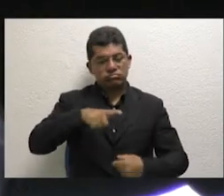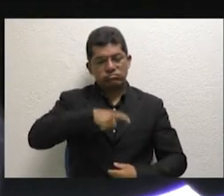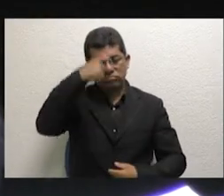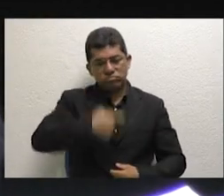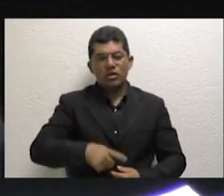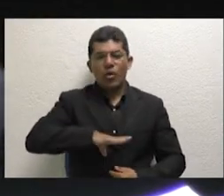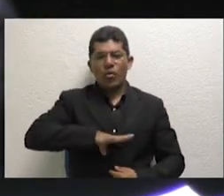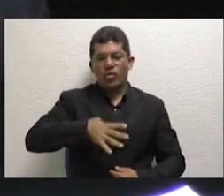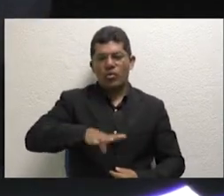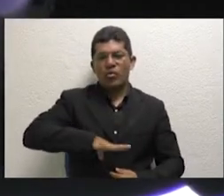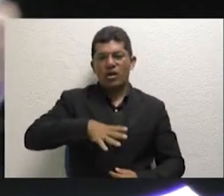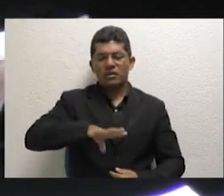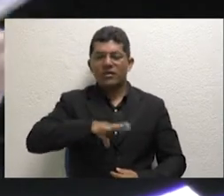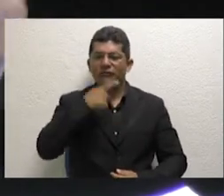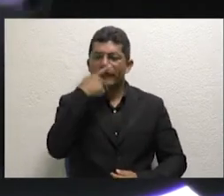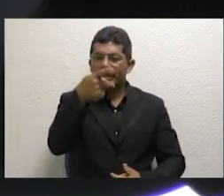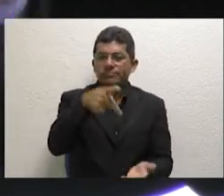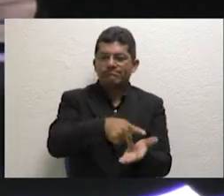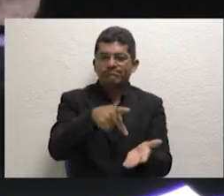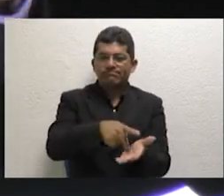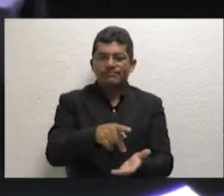coragem de dizer